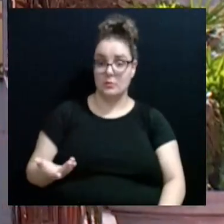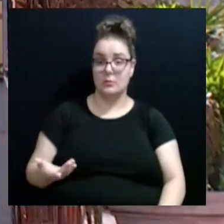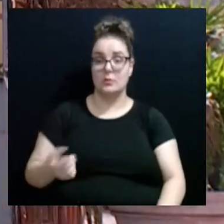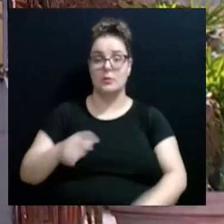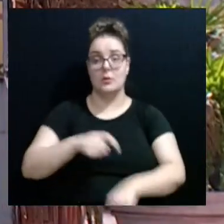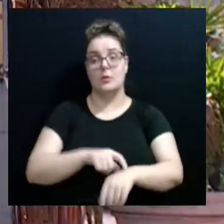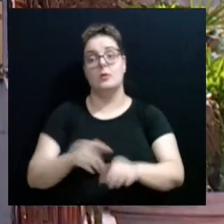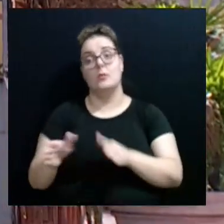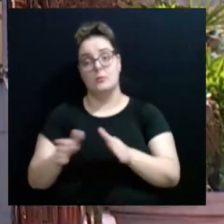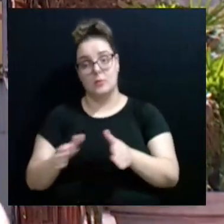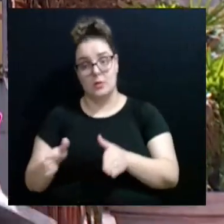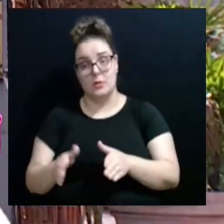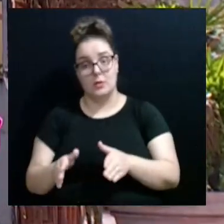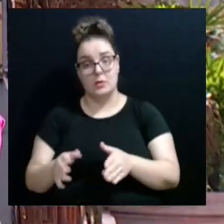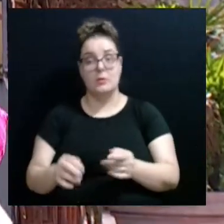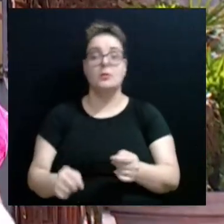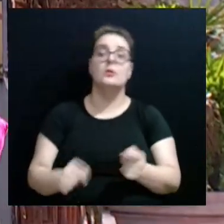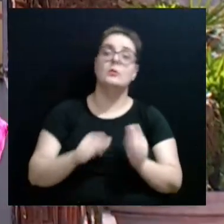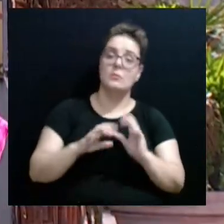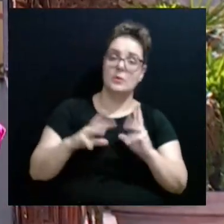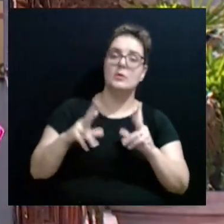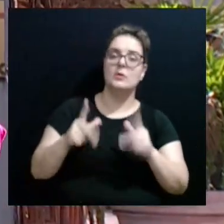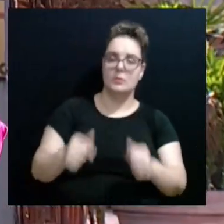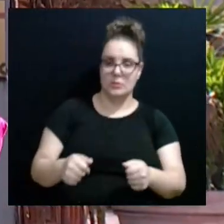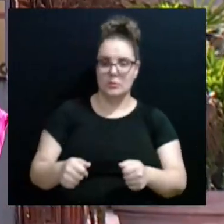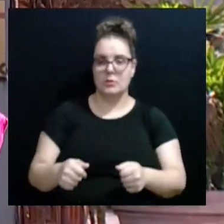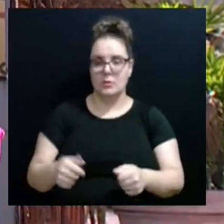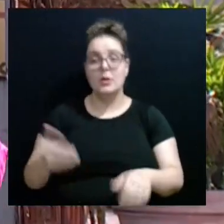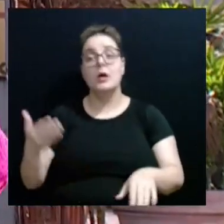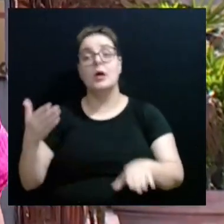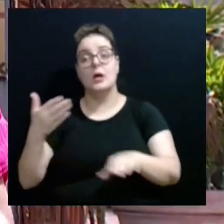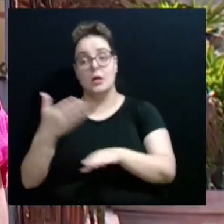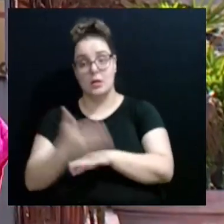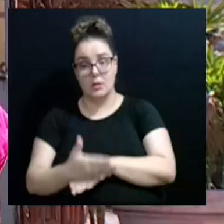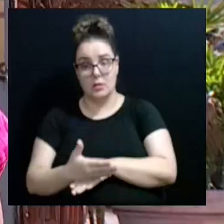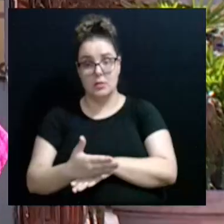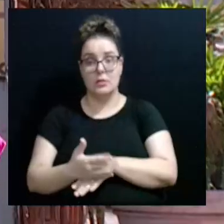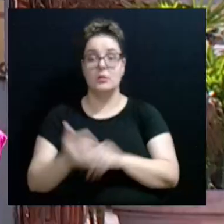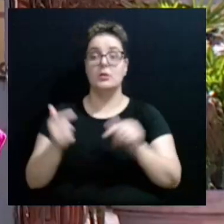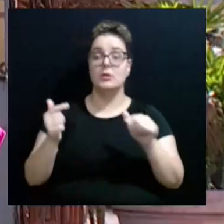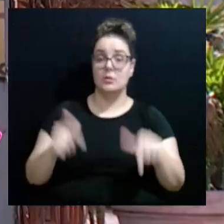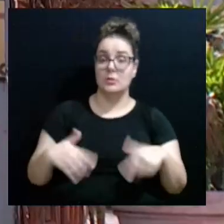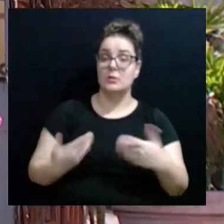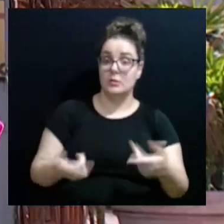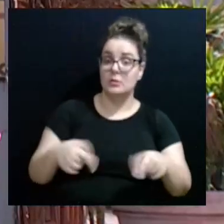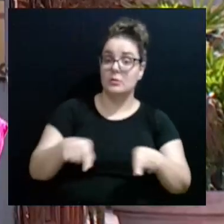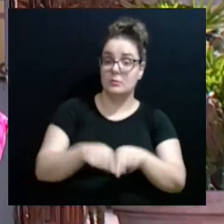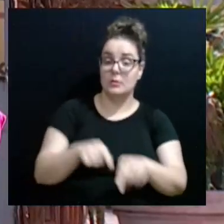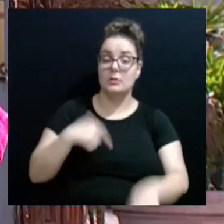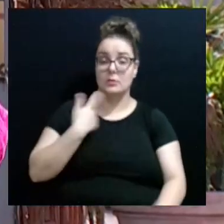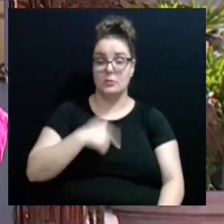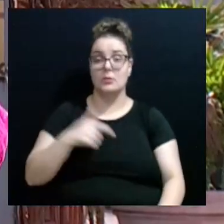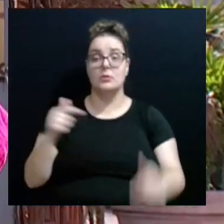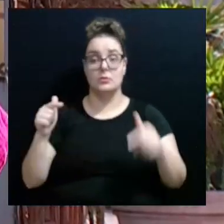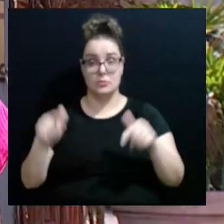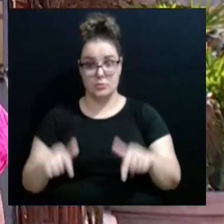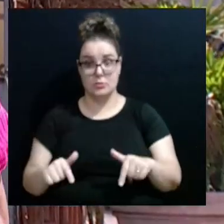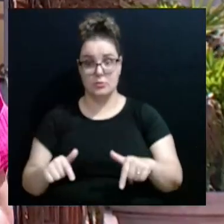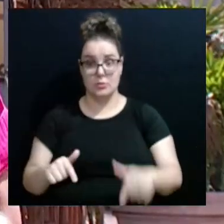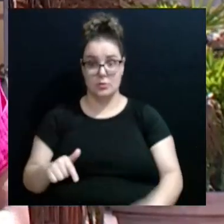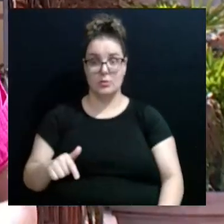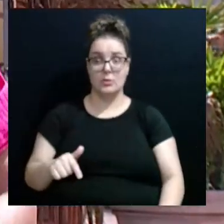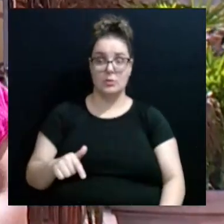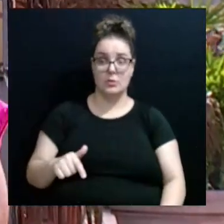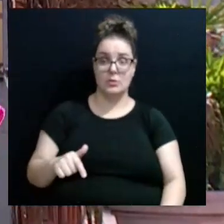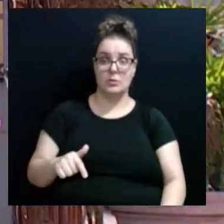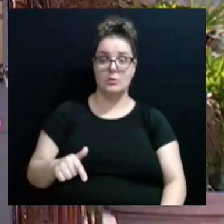acabar beneficiando todo mundo que acessa aqui essa localidade. Inclusive, nós estamos em um dos pontos aqui na Avenida Coronel